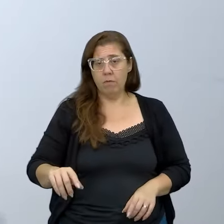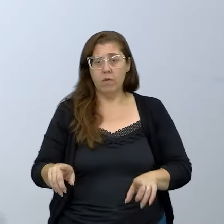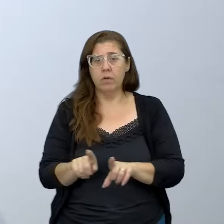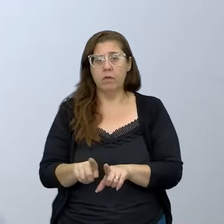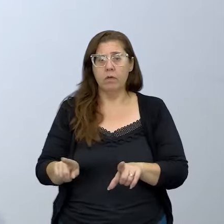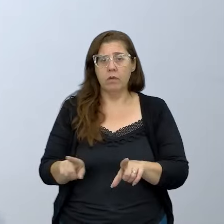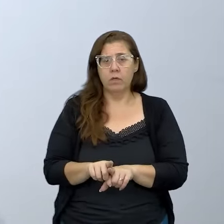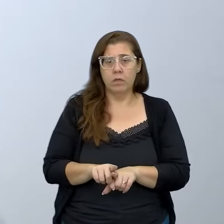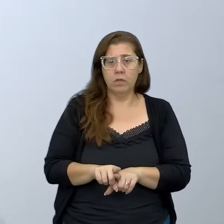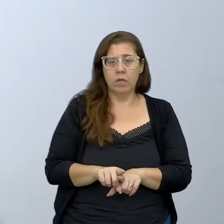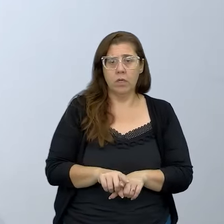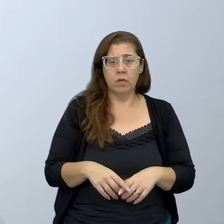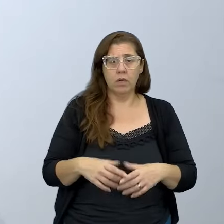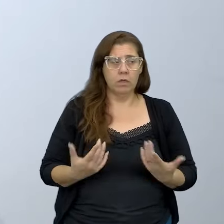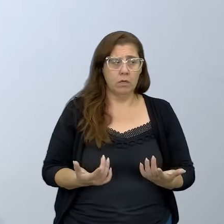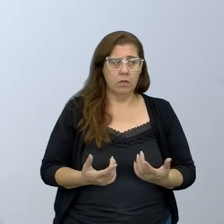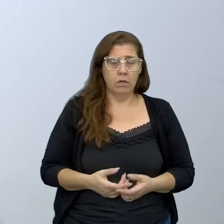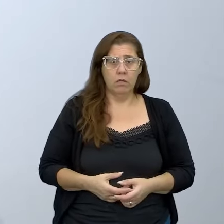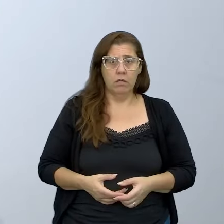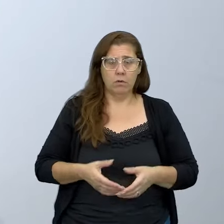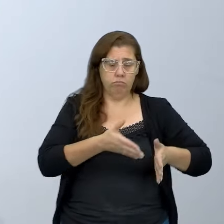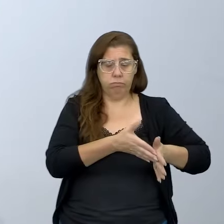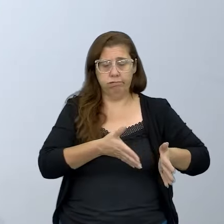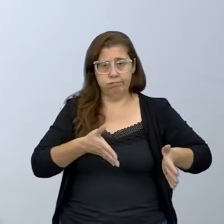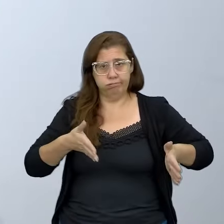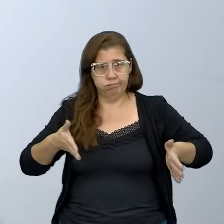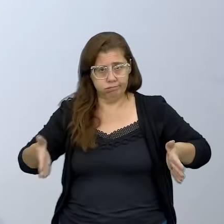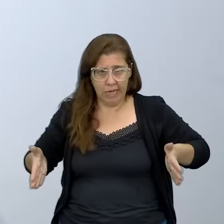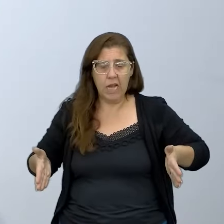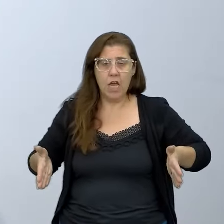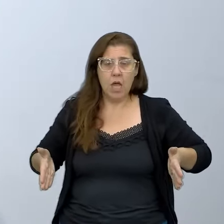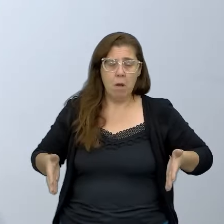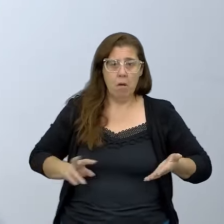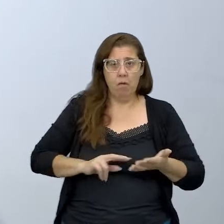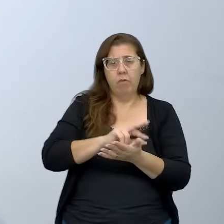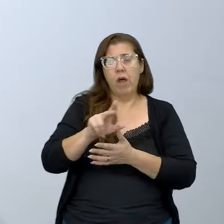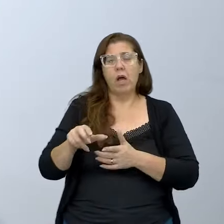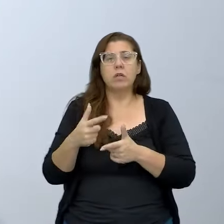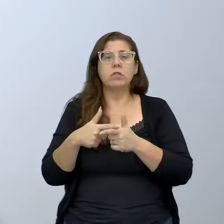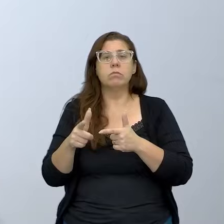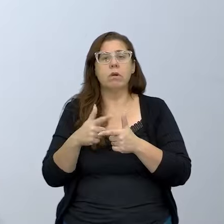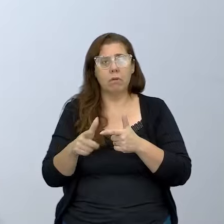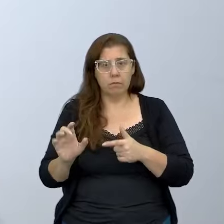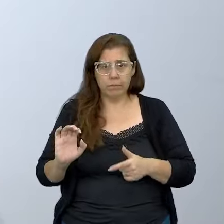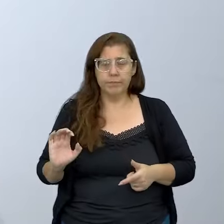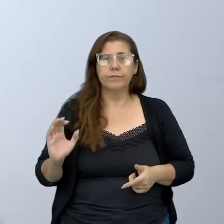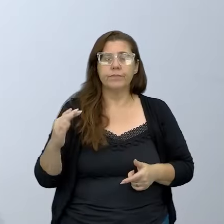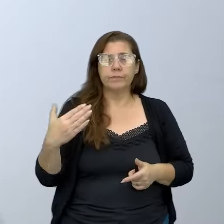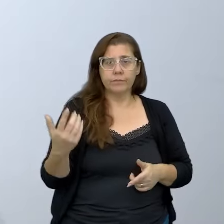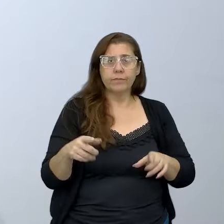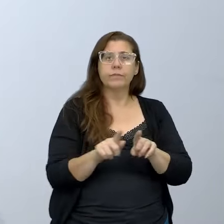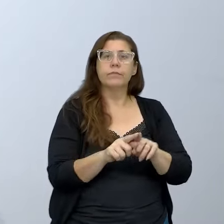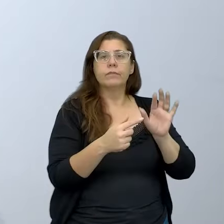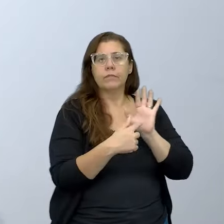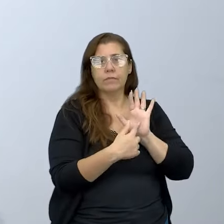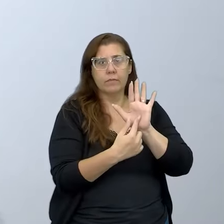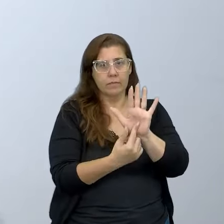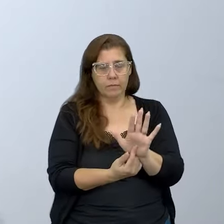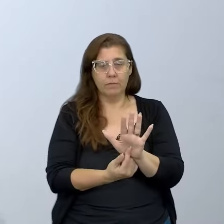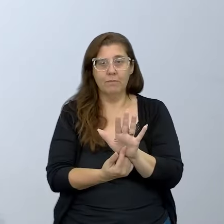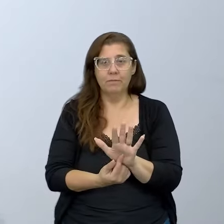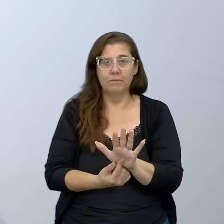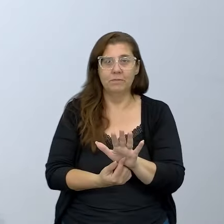dimensão cumulativa do tempo, né? Então, será que a gente pensa sobre esse passado? Que foi até o que eu trouxe para vocês agora.